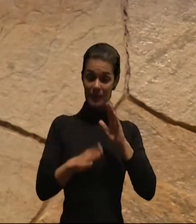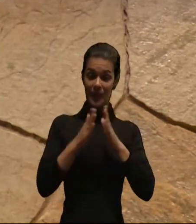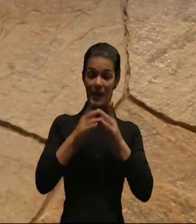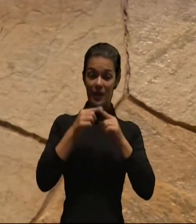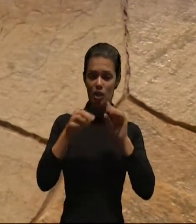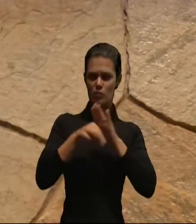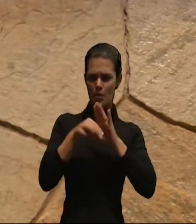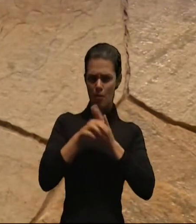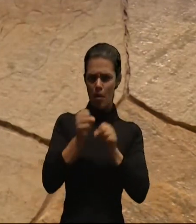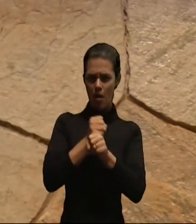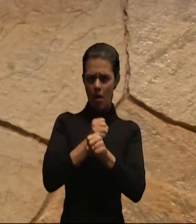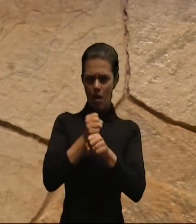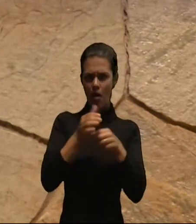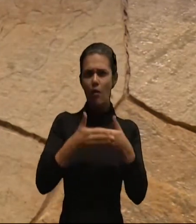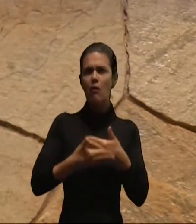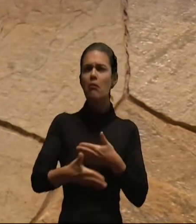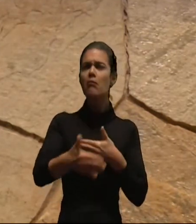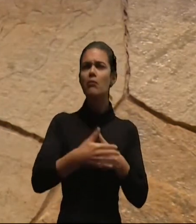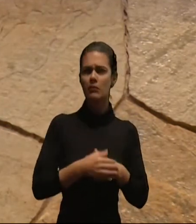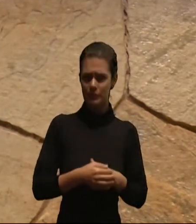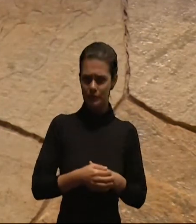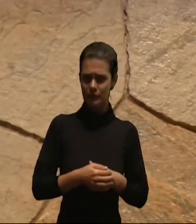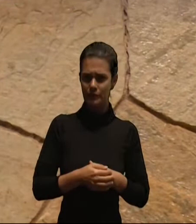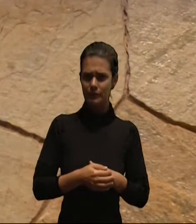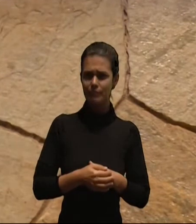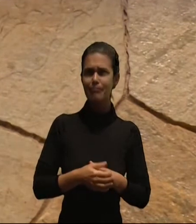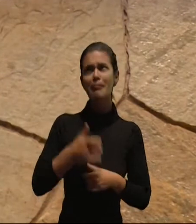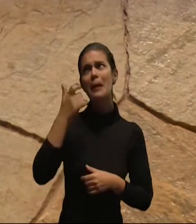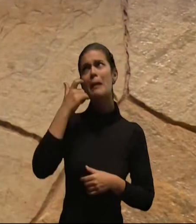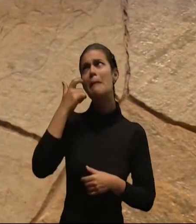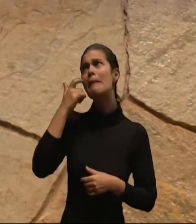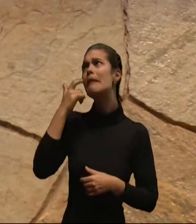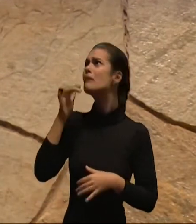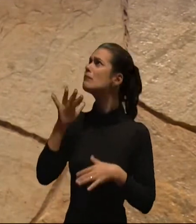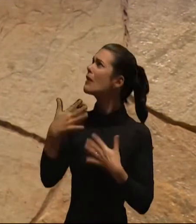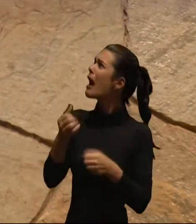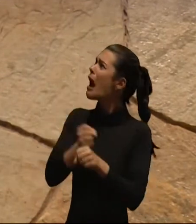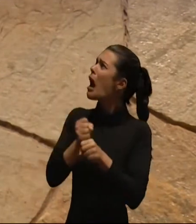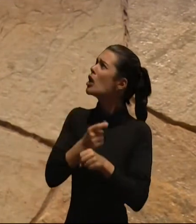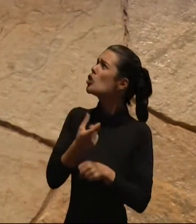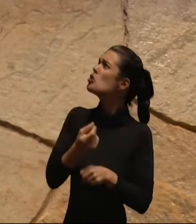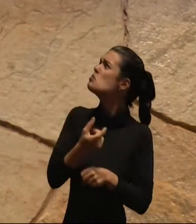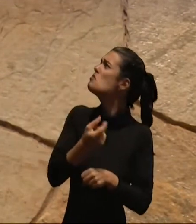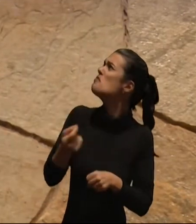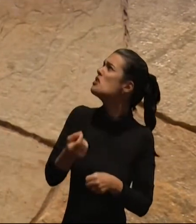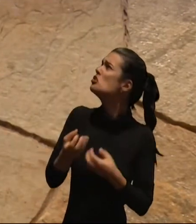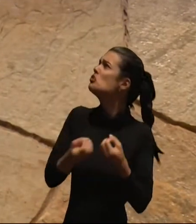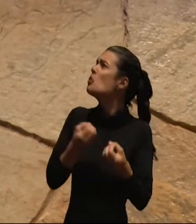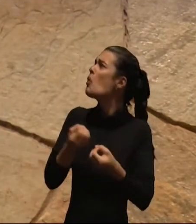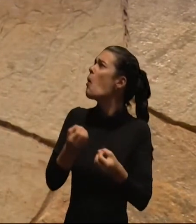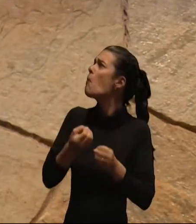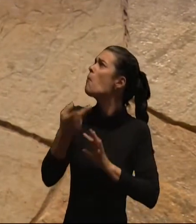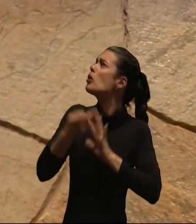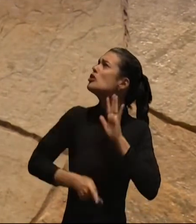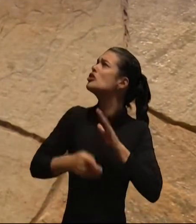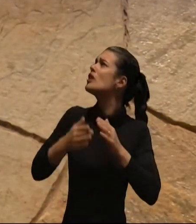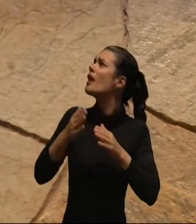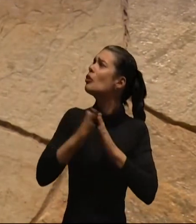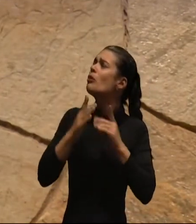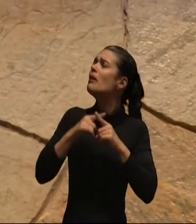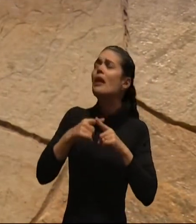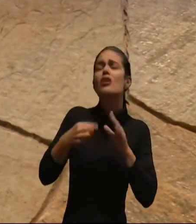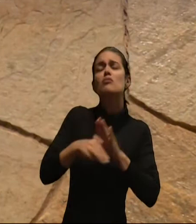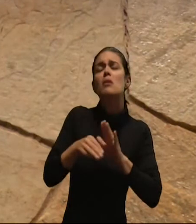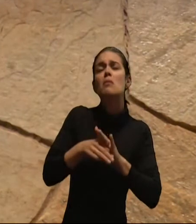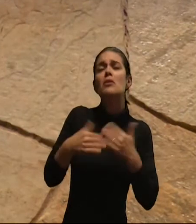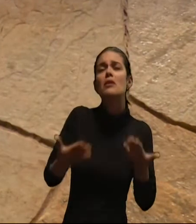pedindo a Ele que nos mostrasse: Senhor, como nós iremos trilhar no ano de 2020 com esta igreja? Em que